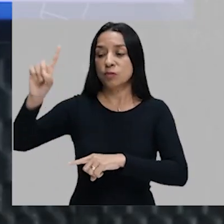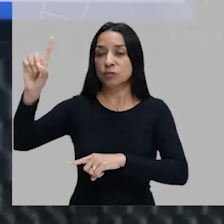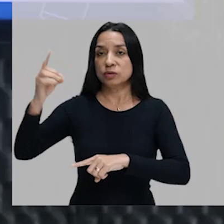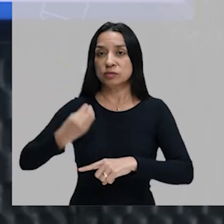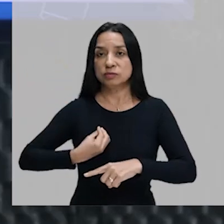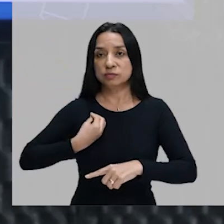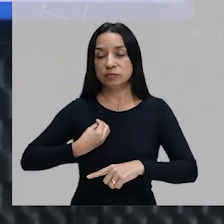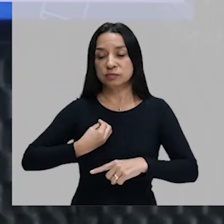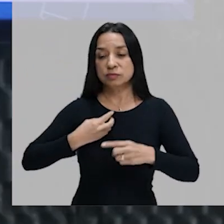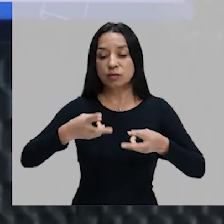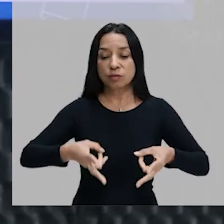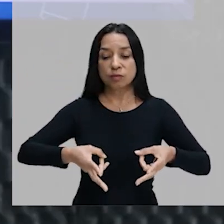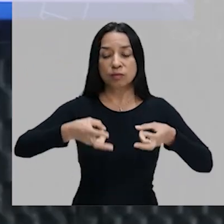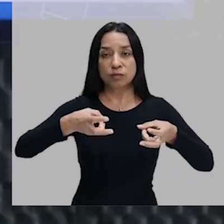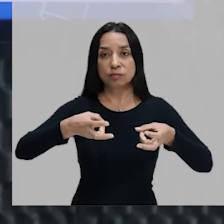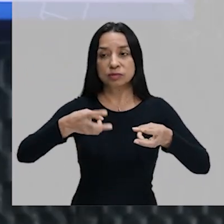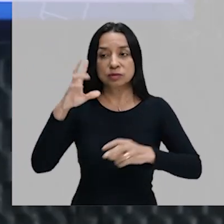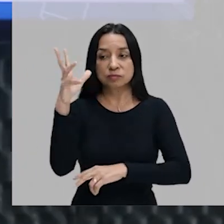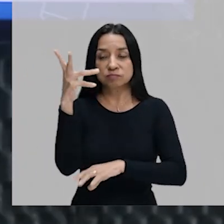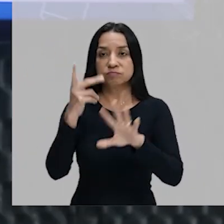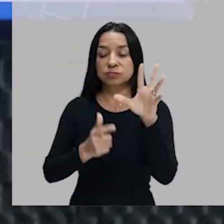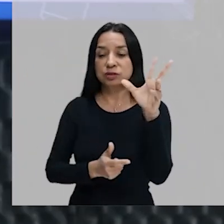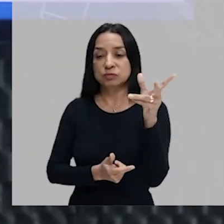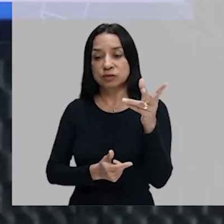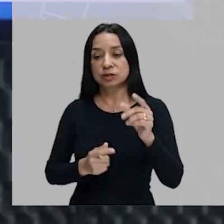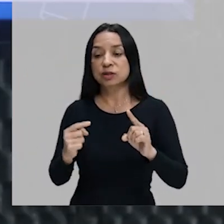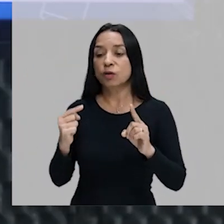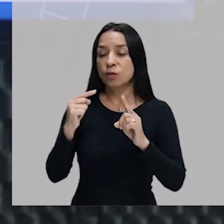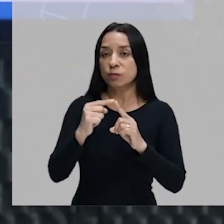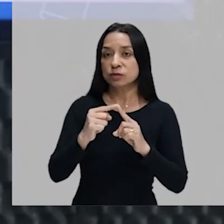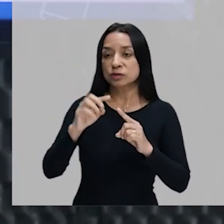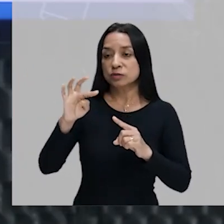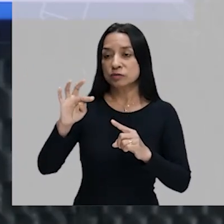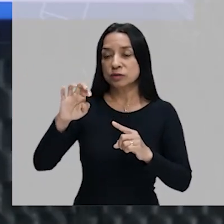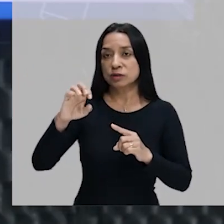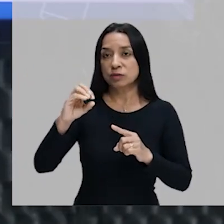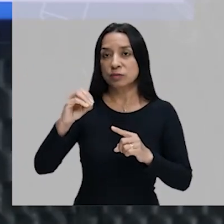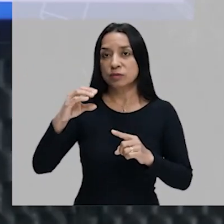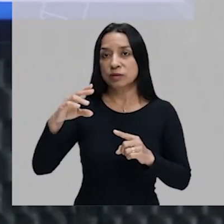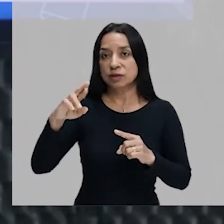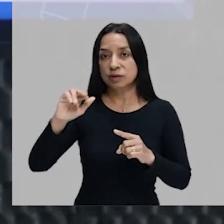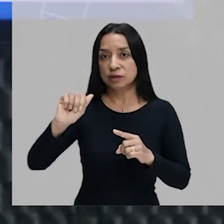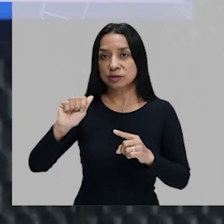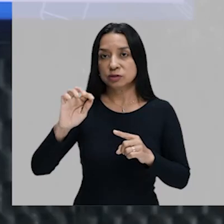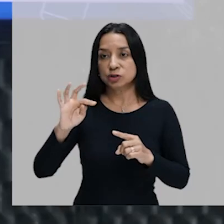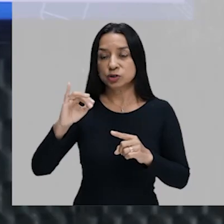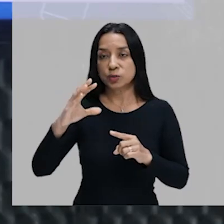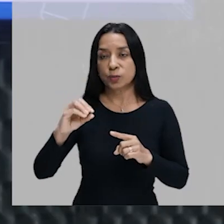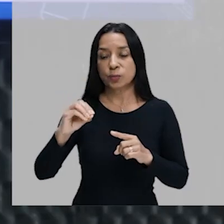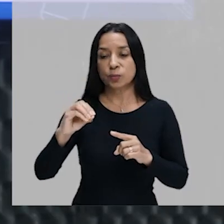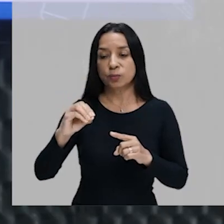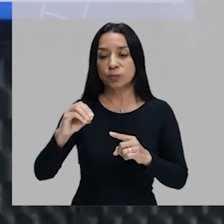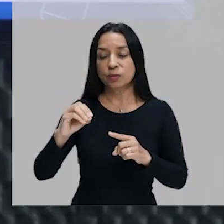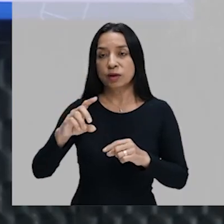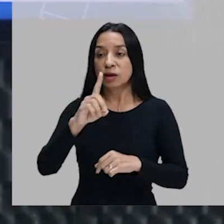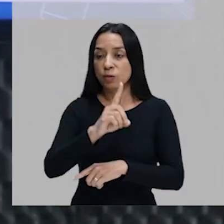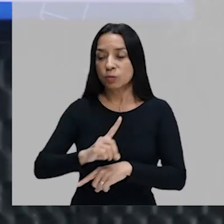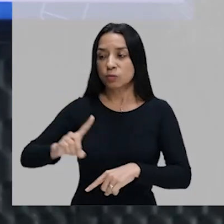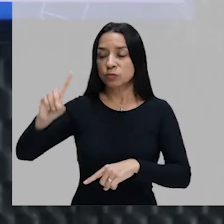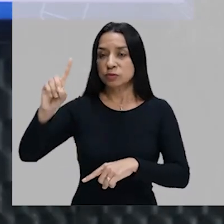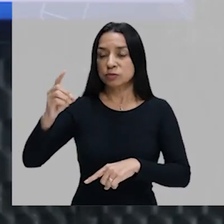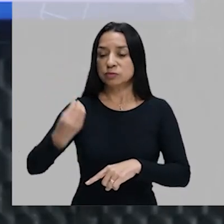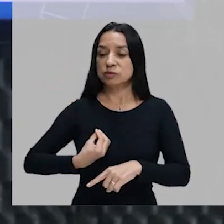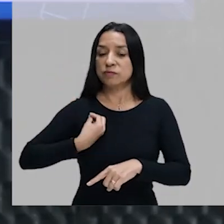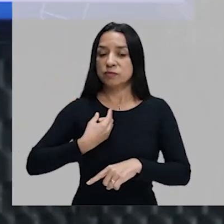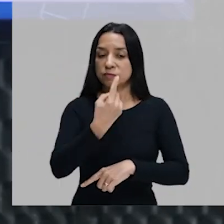natureza teocrática. O faraó era considerado um deus vivo. Ele não é um representante, ele